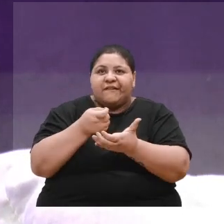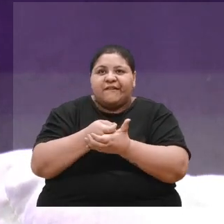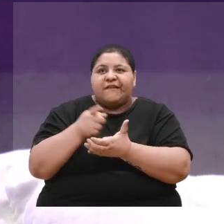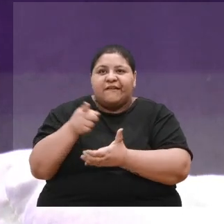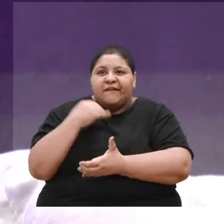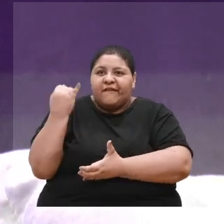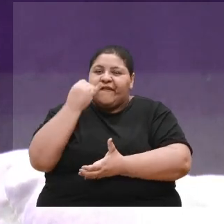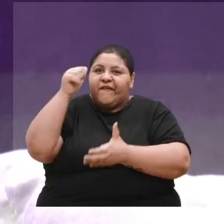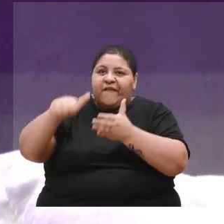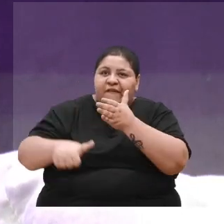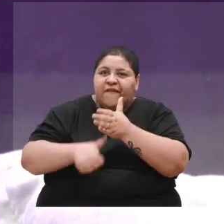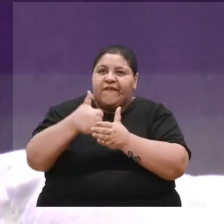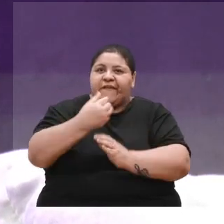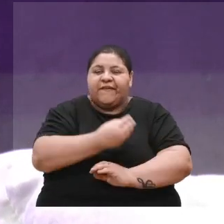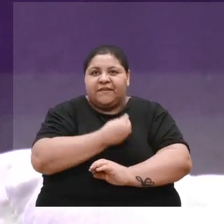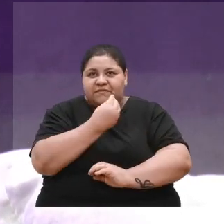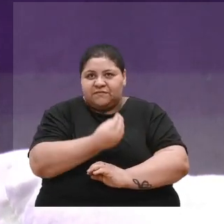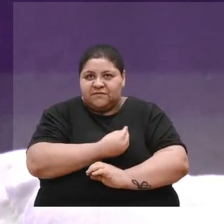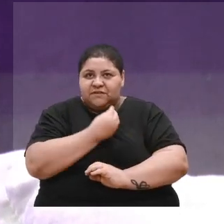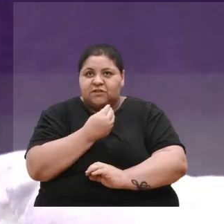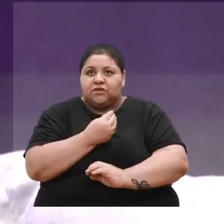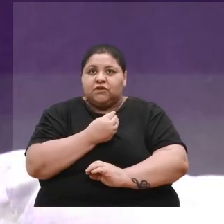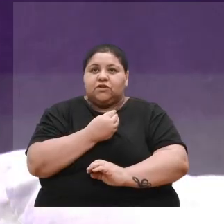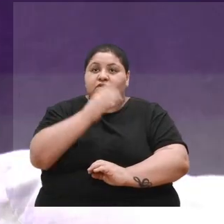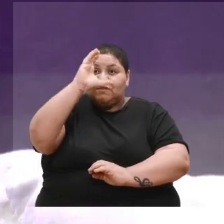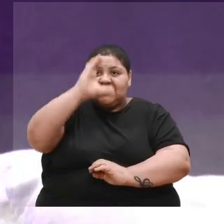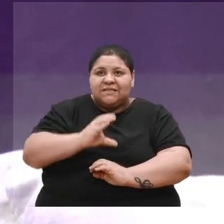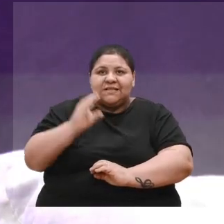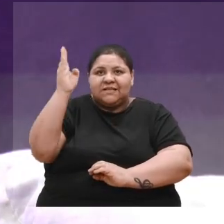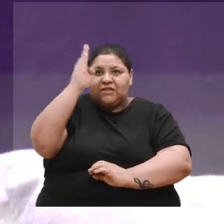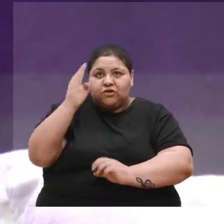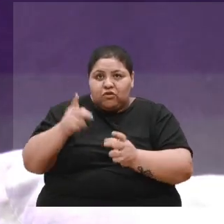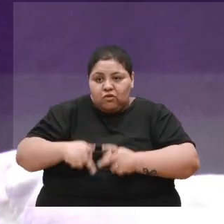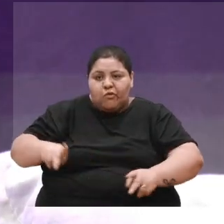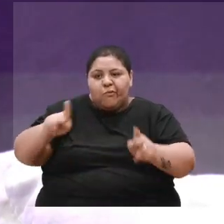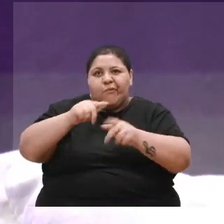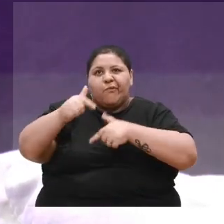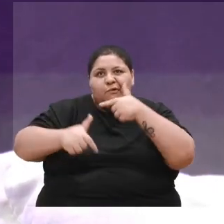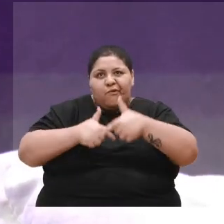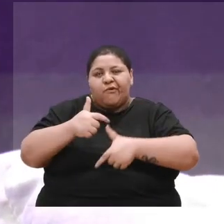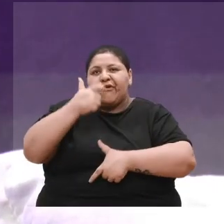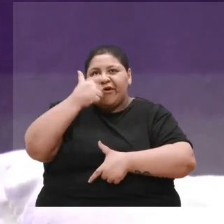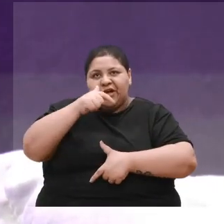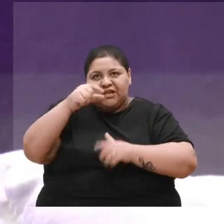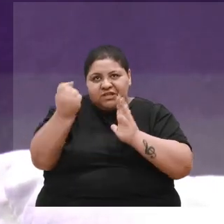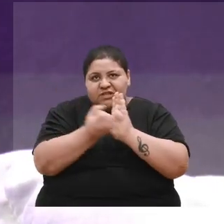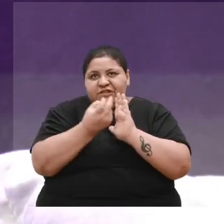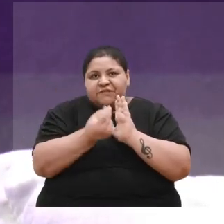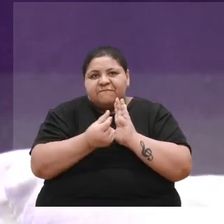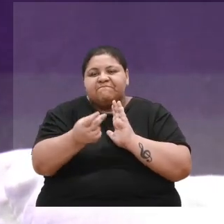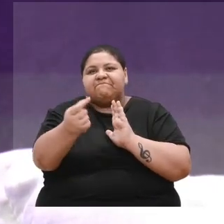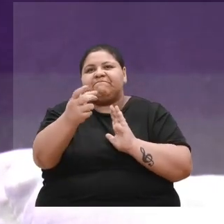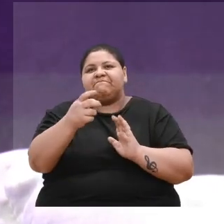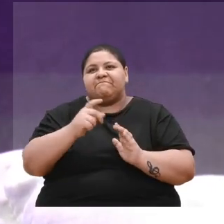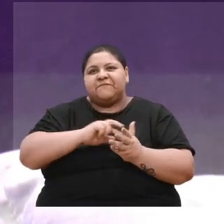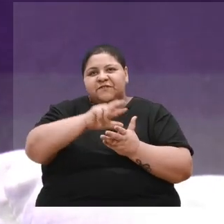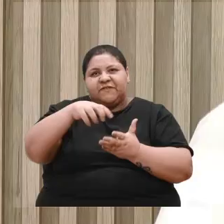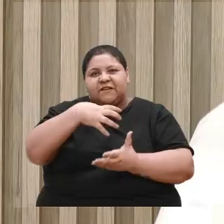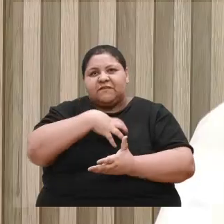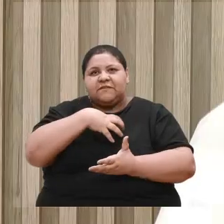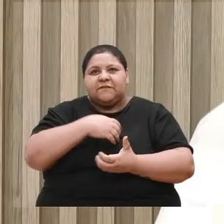é importante para melhorar a condição de vida do brasileiro, do povo trabalhador. Então acho que esse fica o legado, de várias formas.